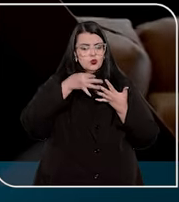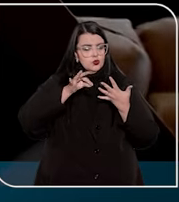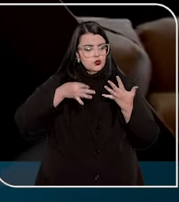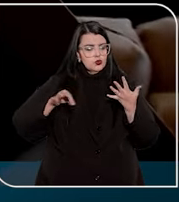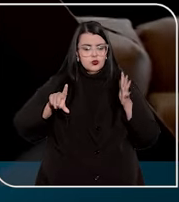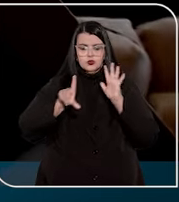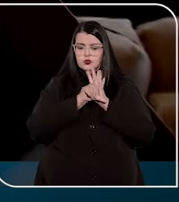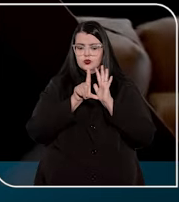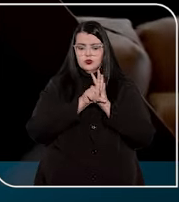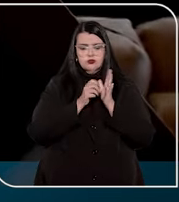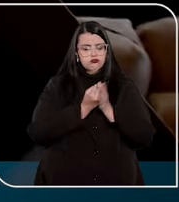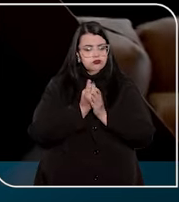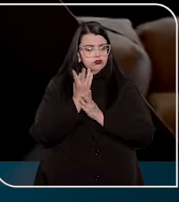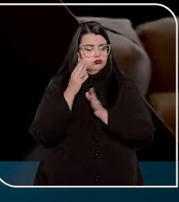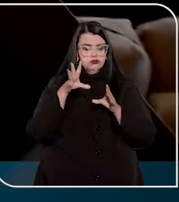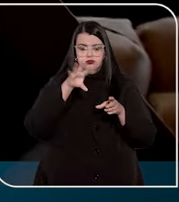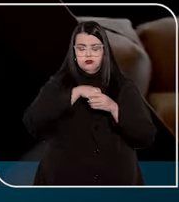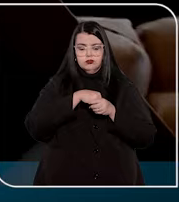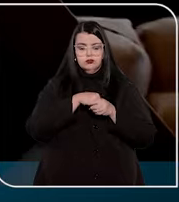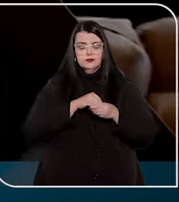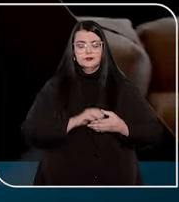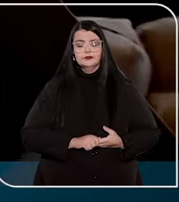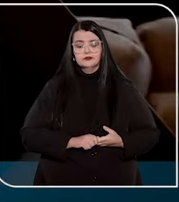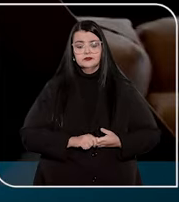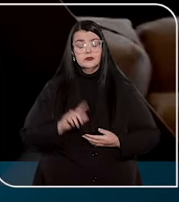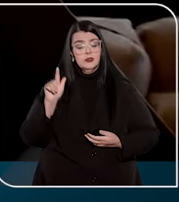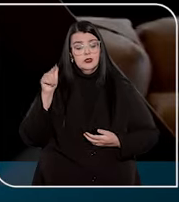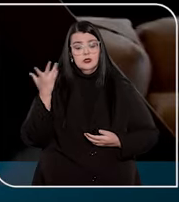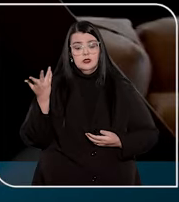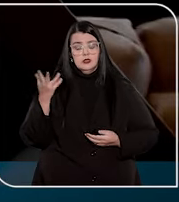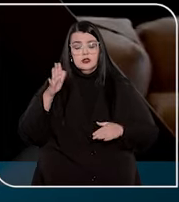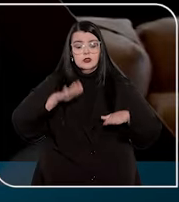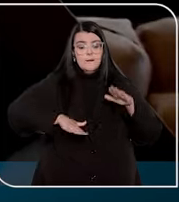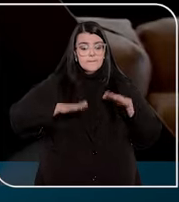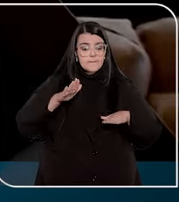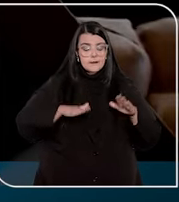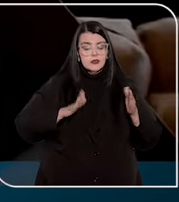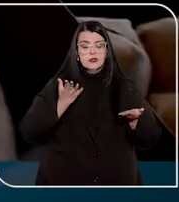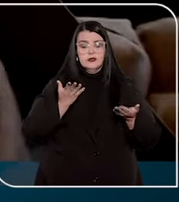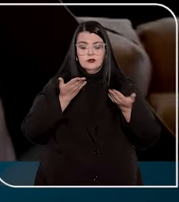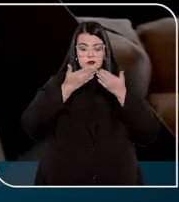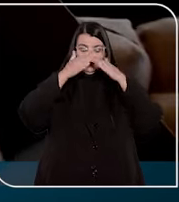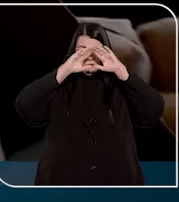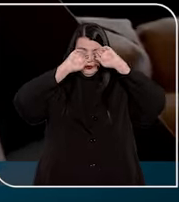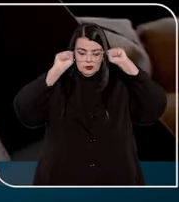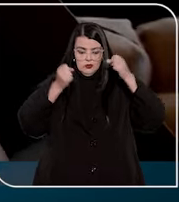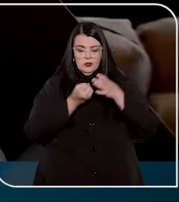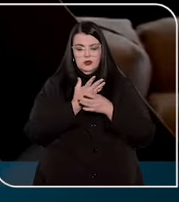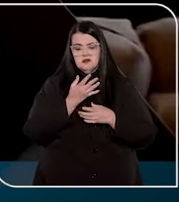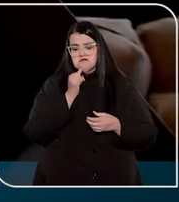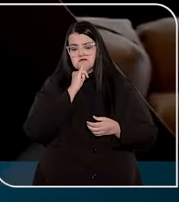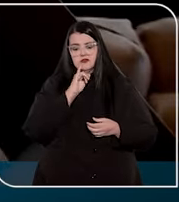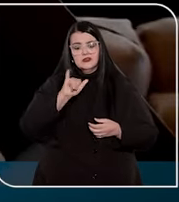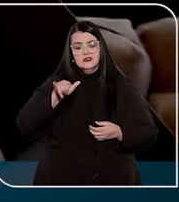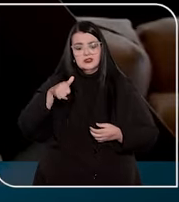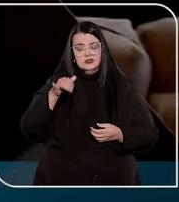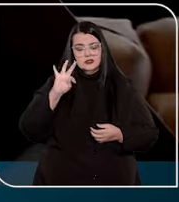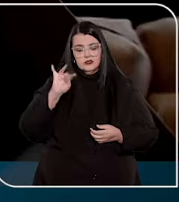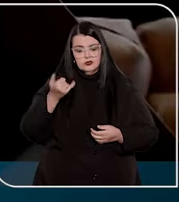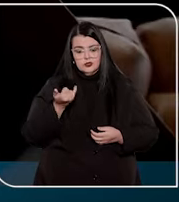país. Tem dispositivo para todo lado. Então, não é mais comum que o tribunal, às vezes, julgue algo, o tribunal de origem, imagina, um TJ ou um